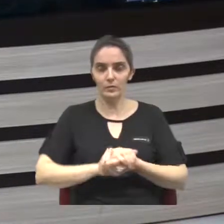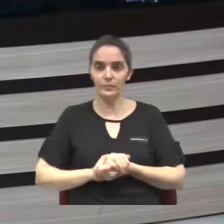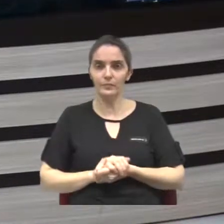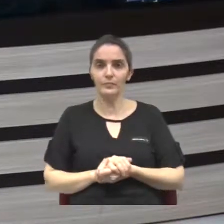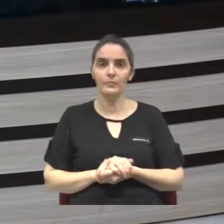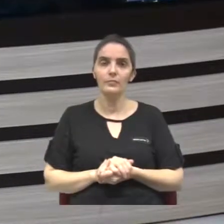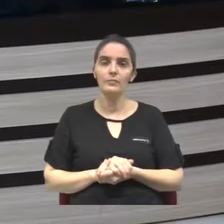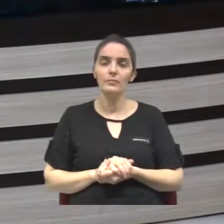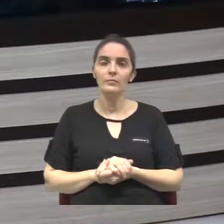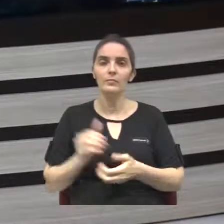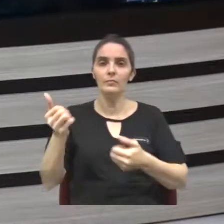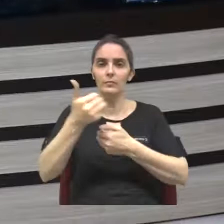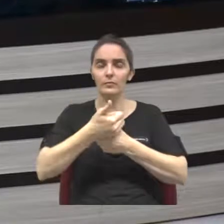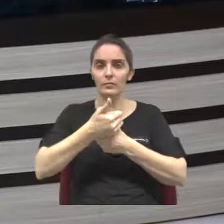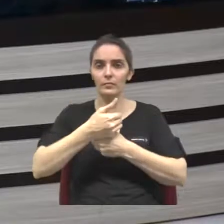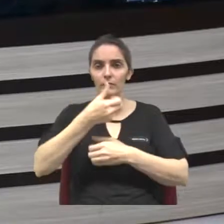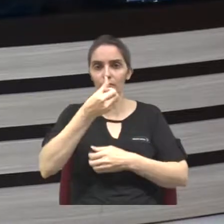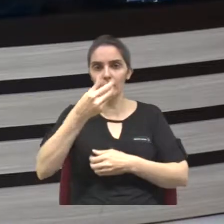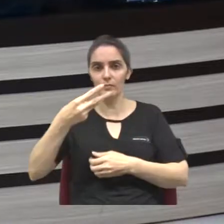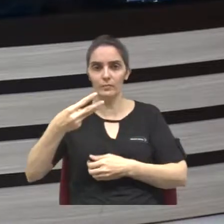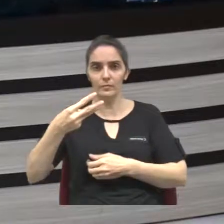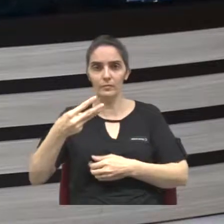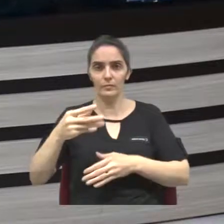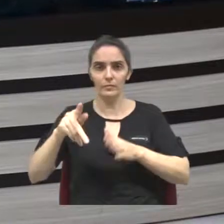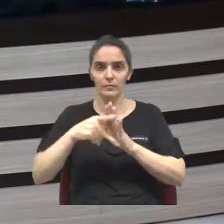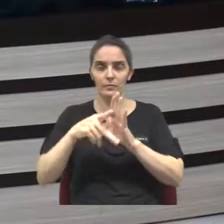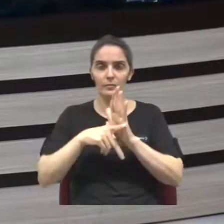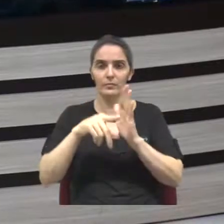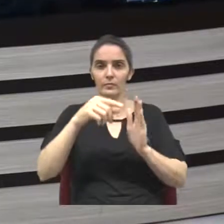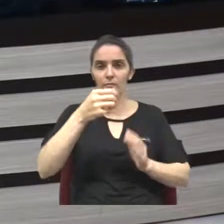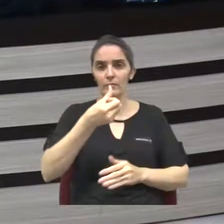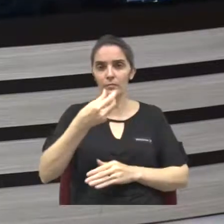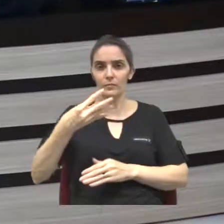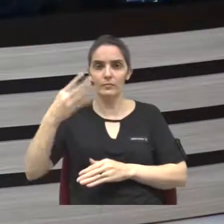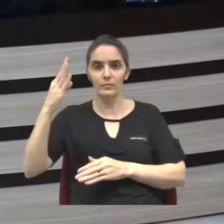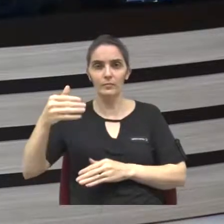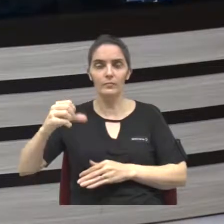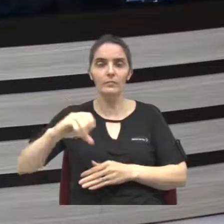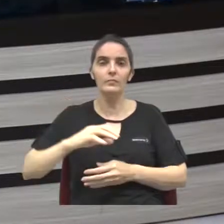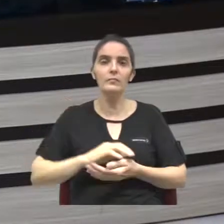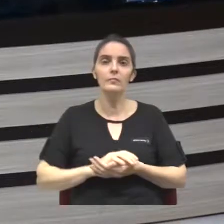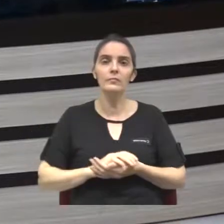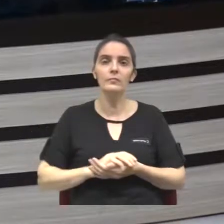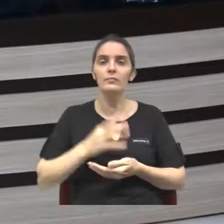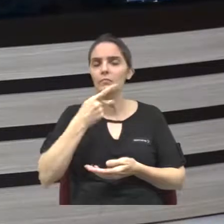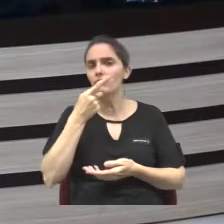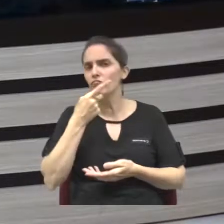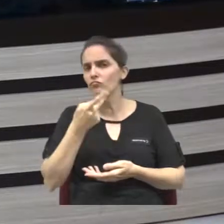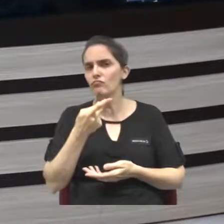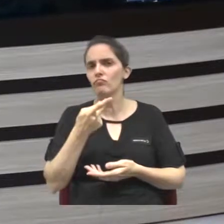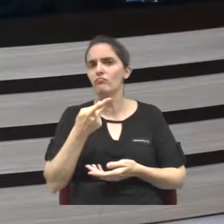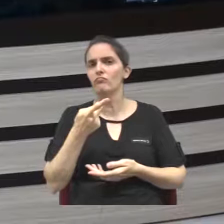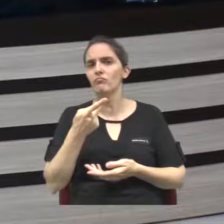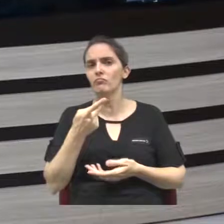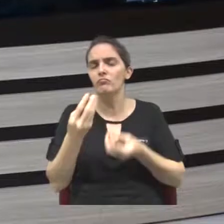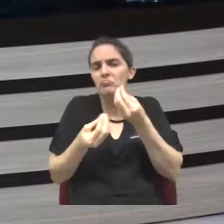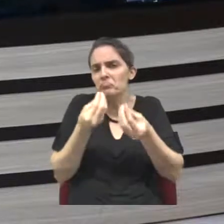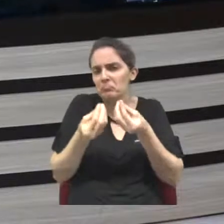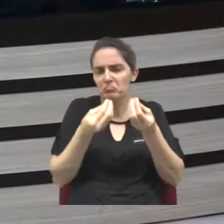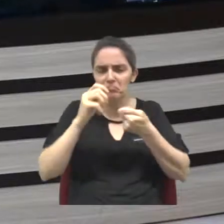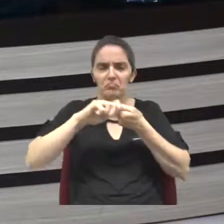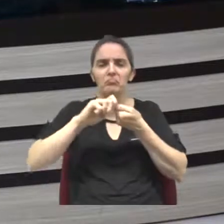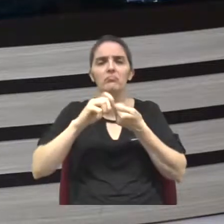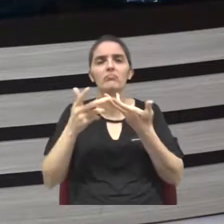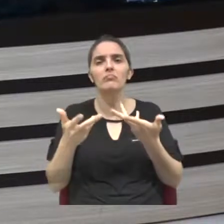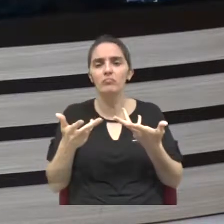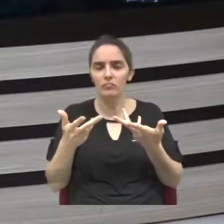Substitutivo 63 ao projeto de lei 264, barra 2018. Dispõe sobre os procedimentos a serem adotados em caso